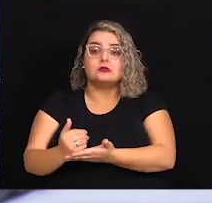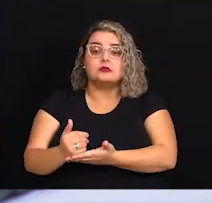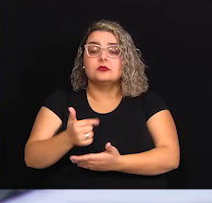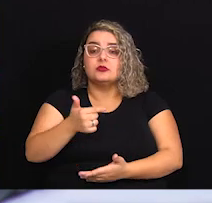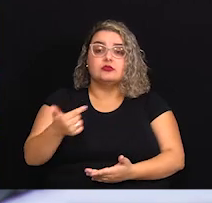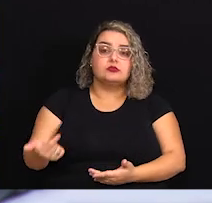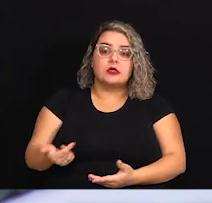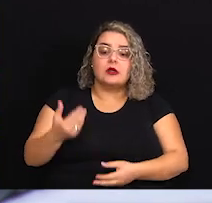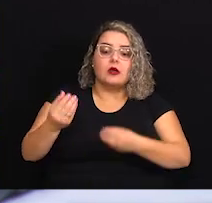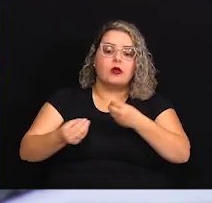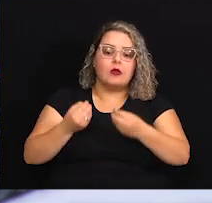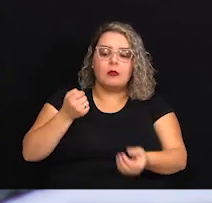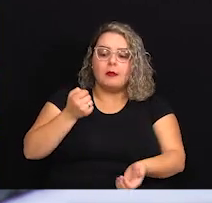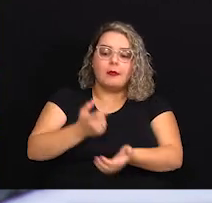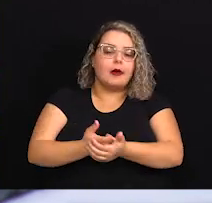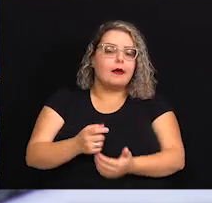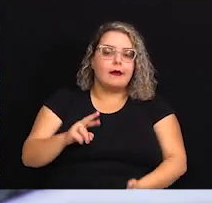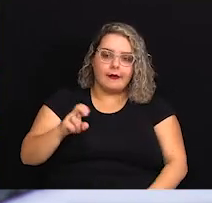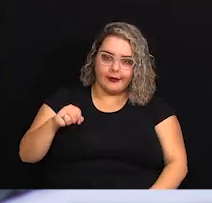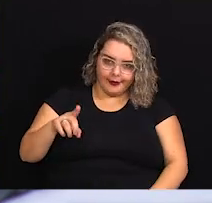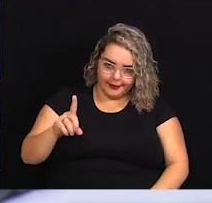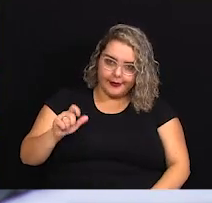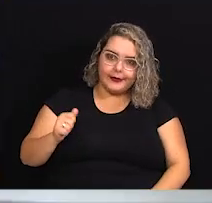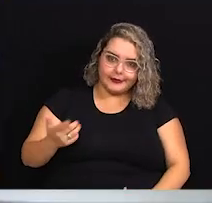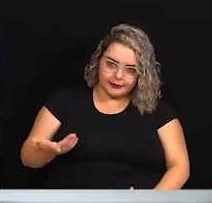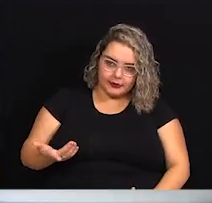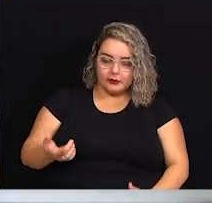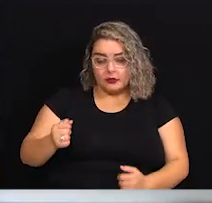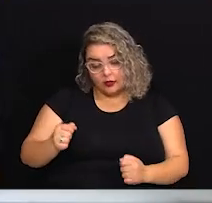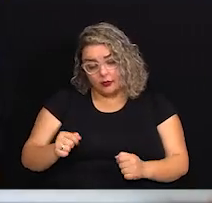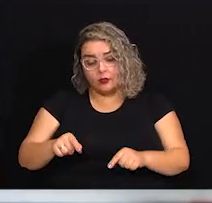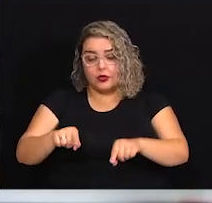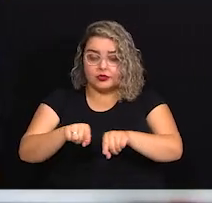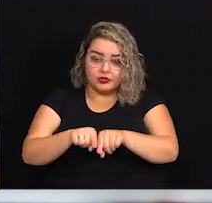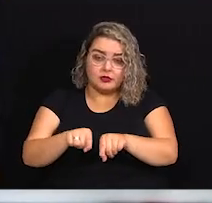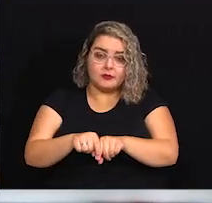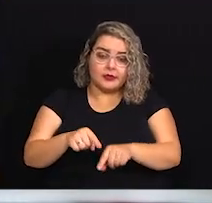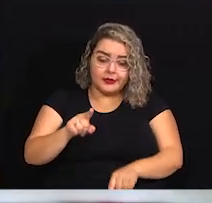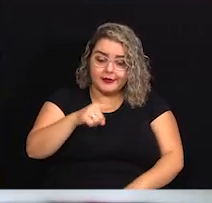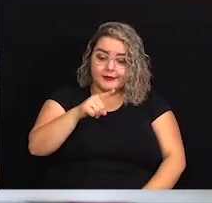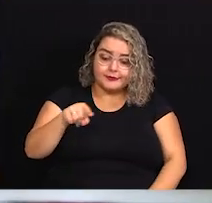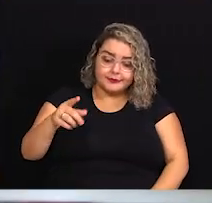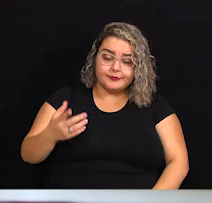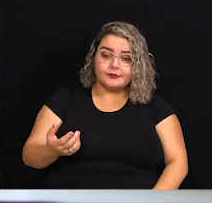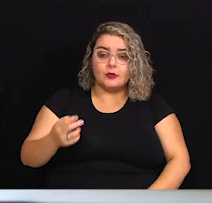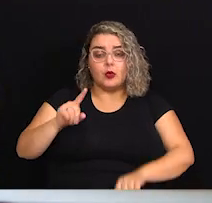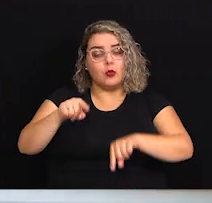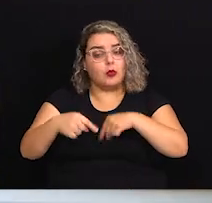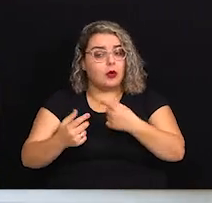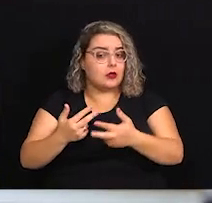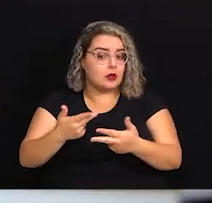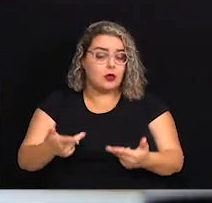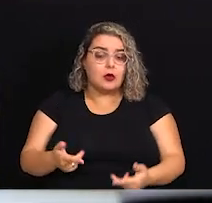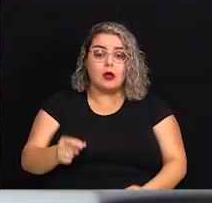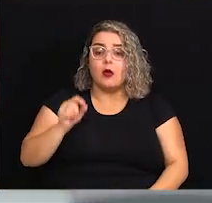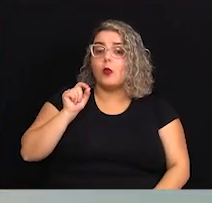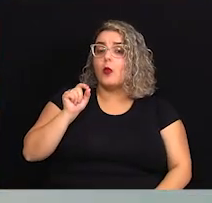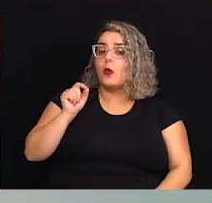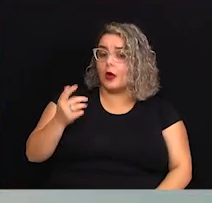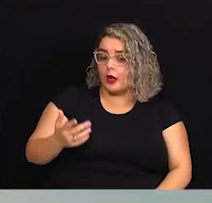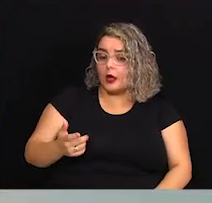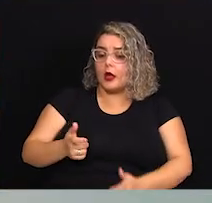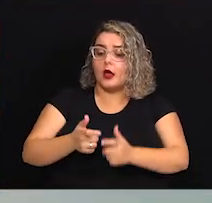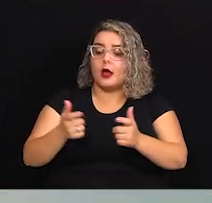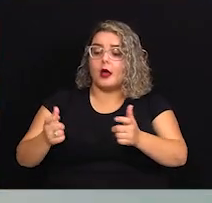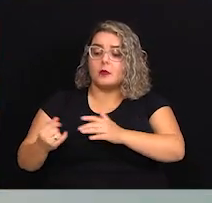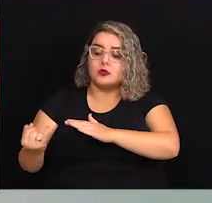não caiba na renda dela, e então ela pode ter esse crédito também negado. Outro motivo é que a maioria